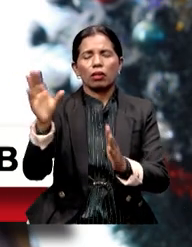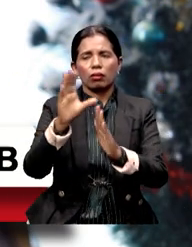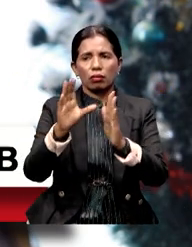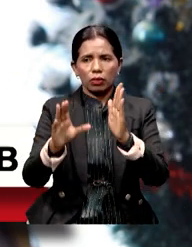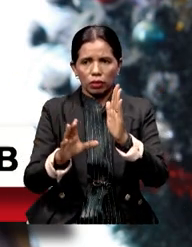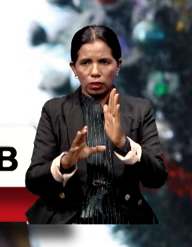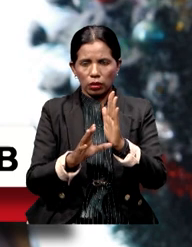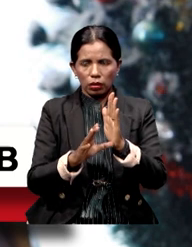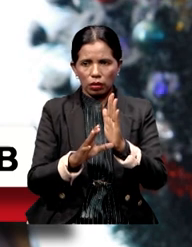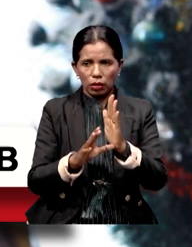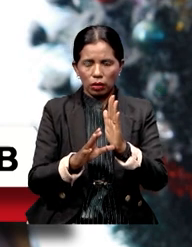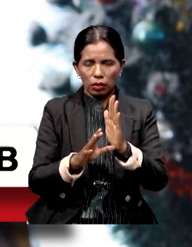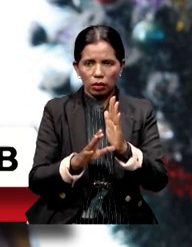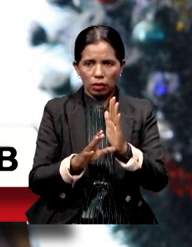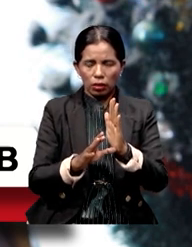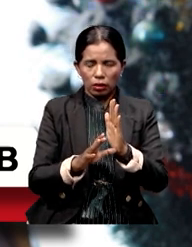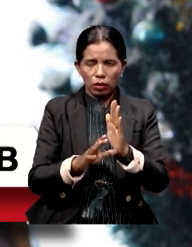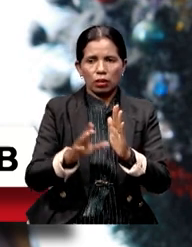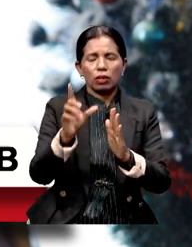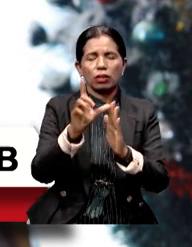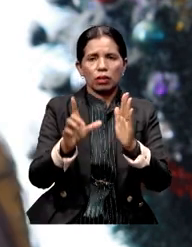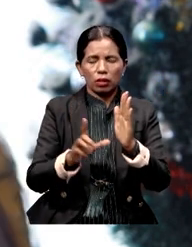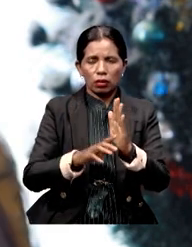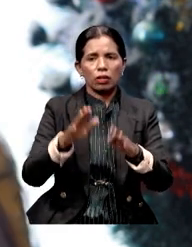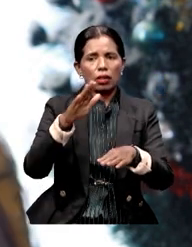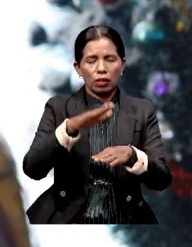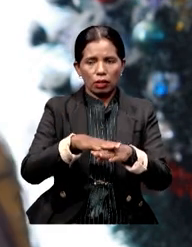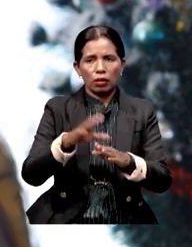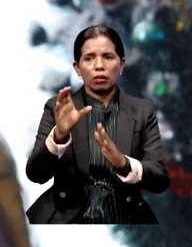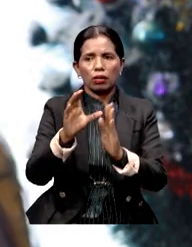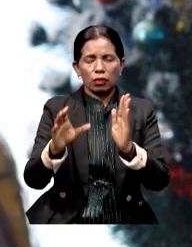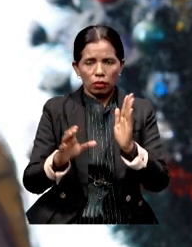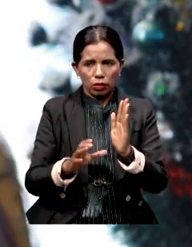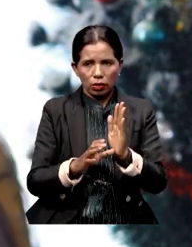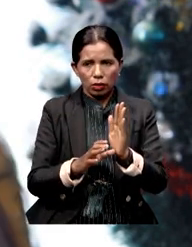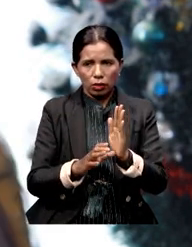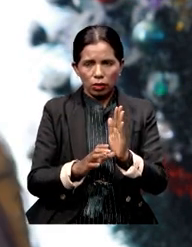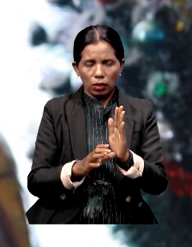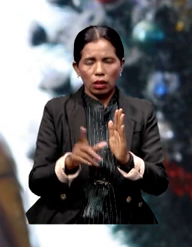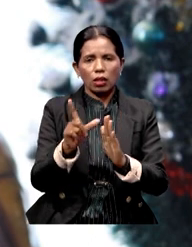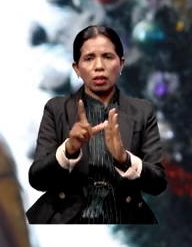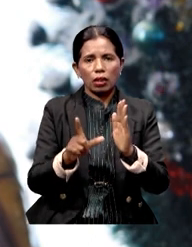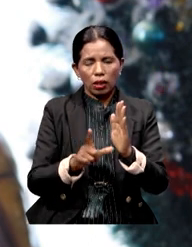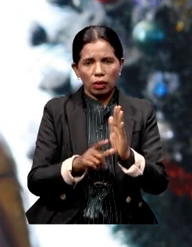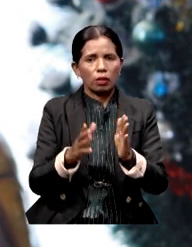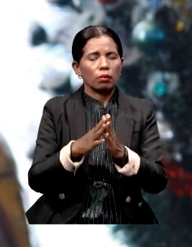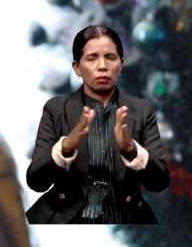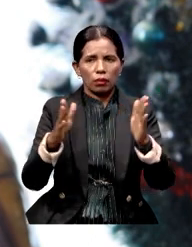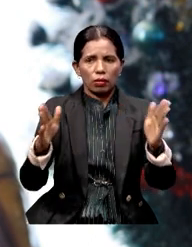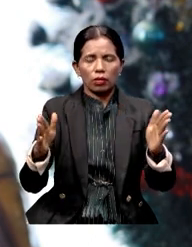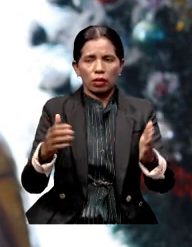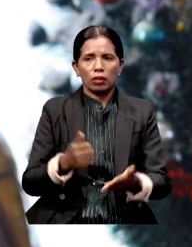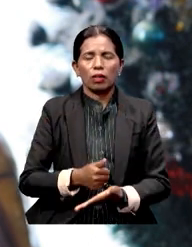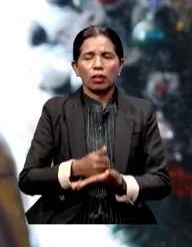Constituição ninia leten. Constituição uma lei inan nebe tane